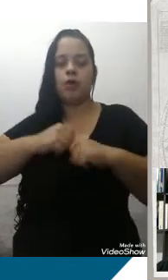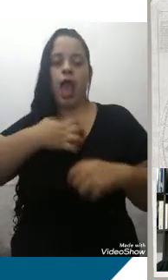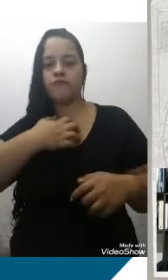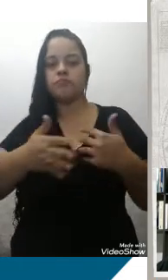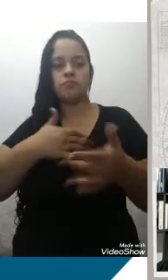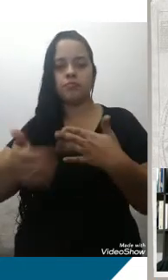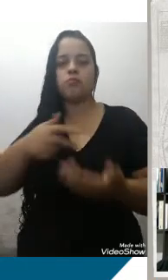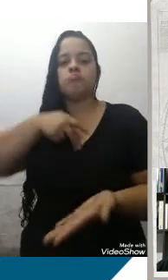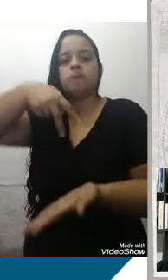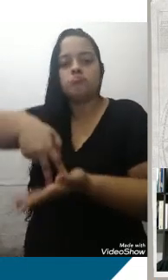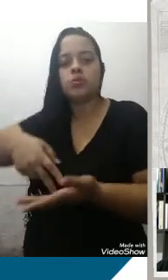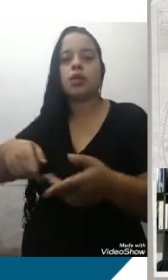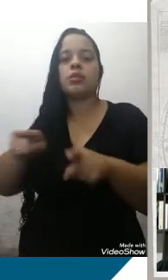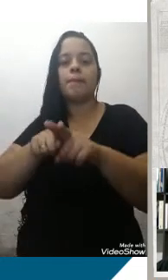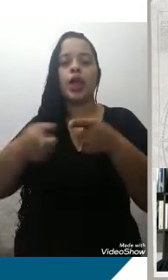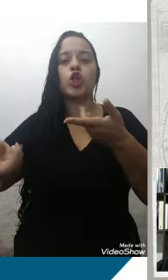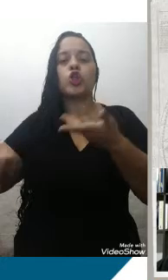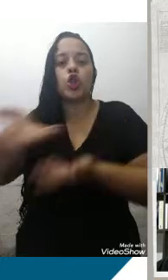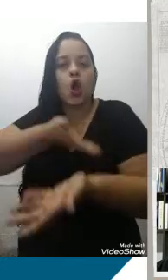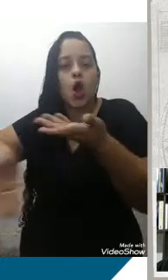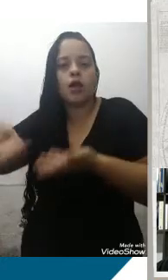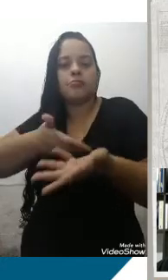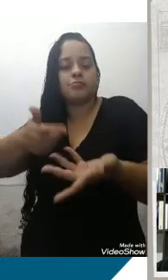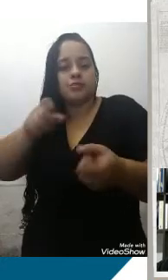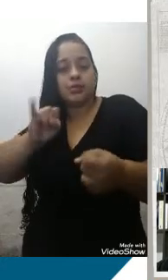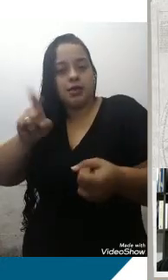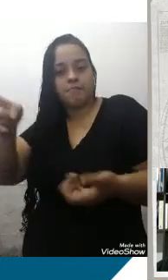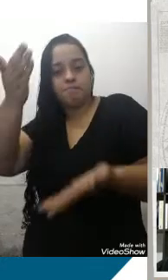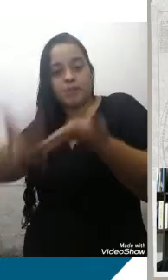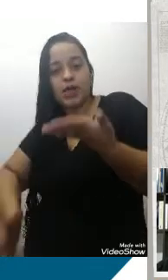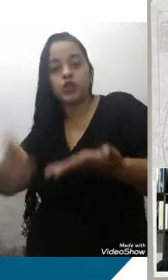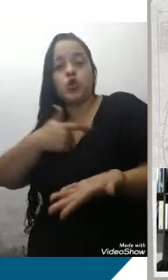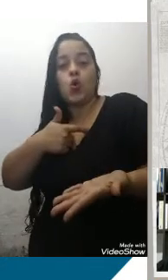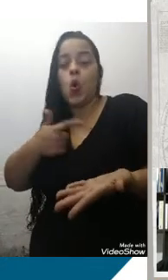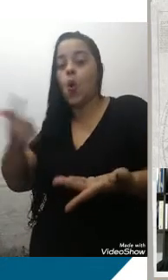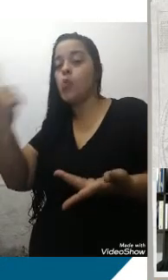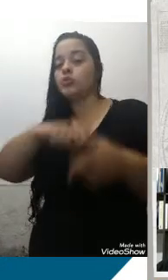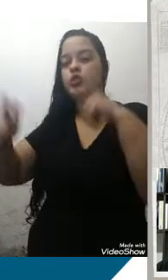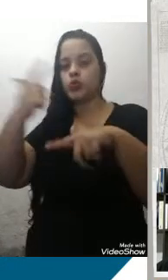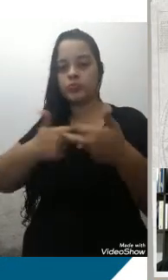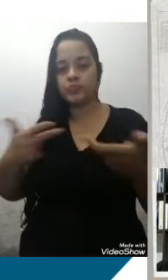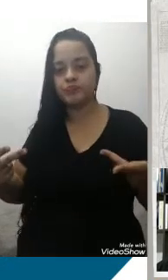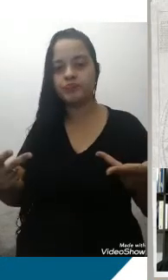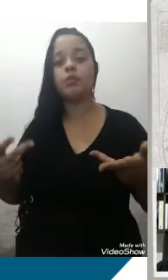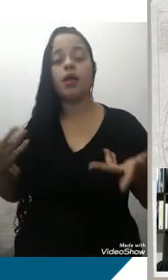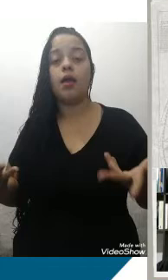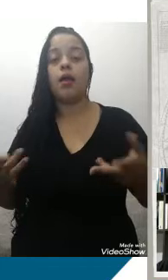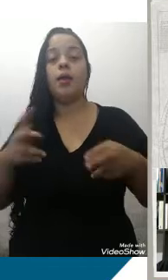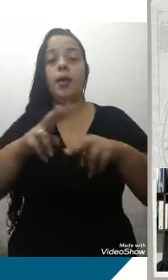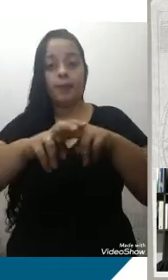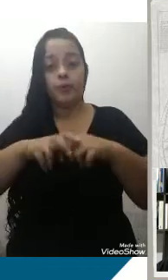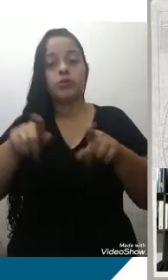trocas através das feitorias, mas nem sempre esses confrontos foram bem sucedidos, e é por isso que eles tiveram que